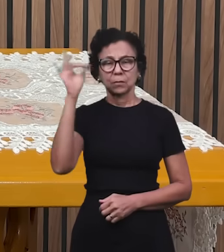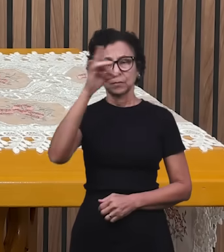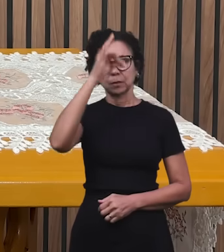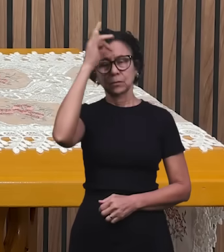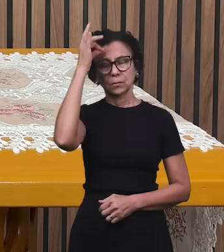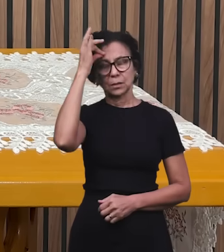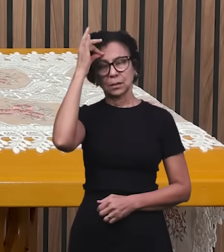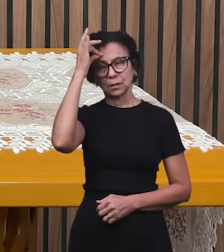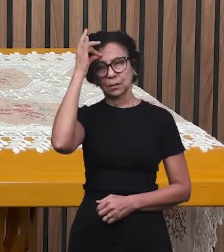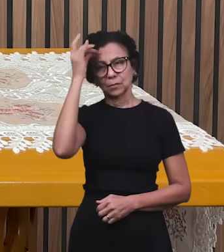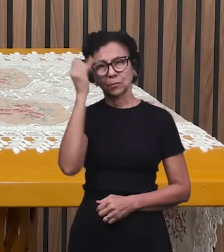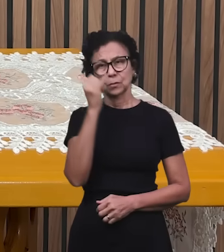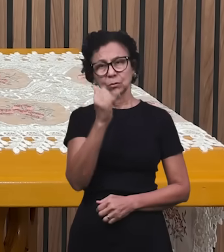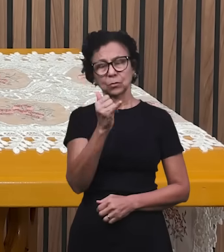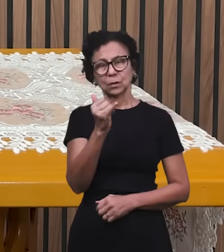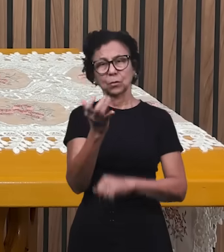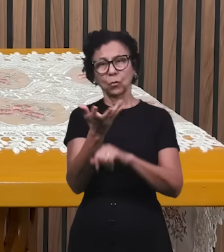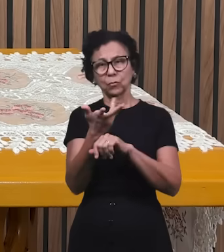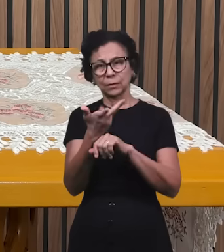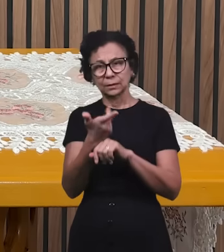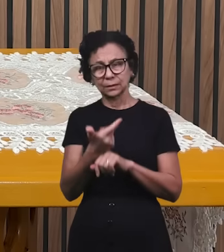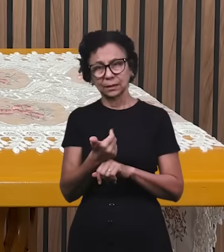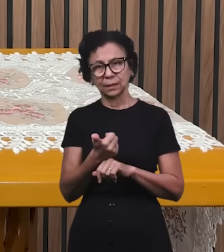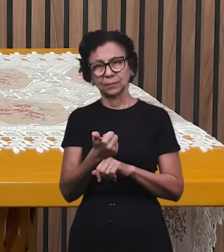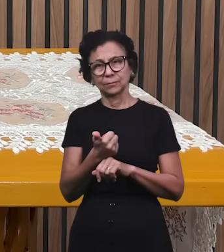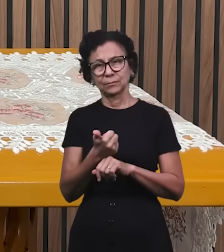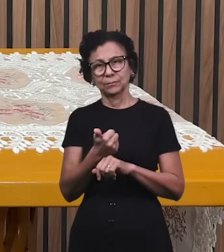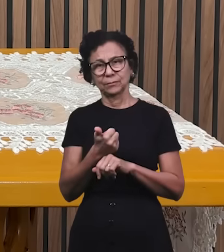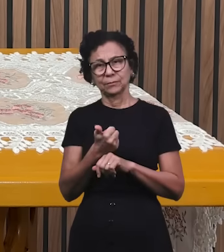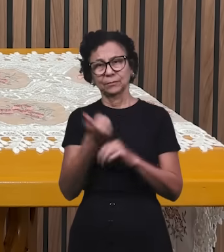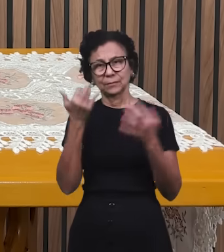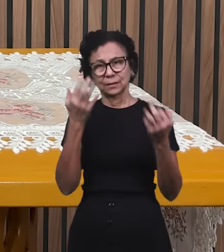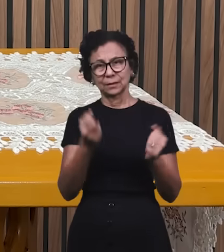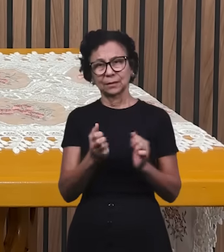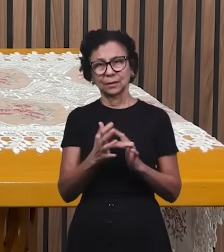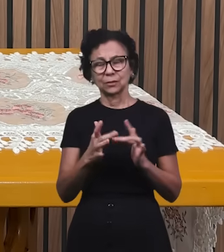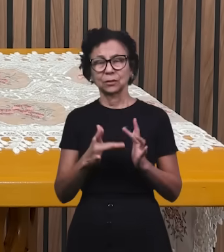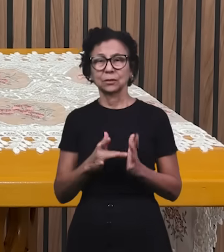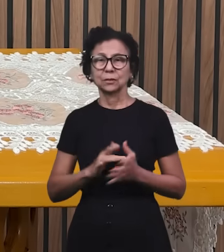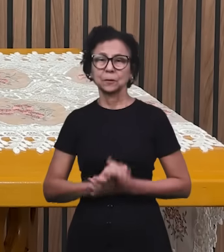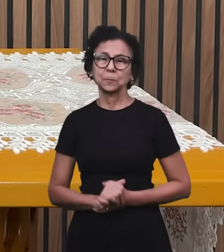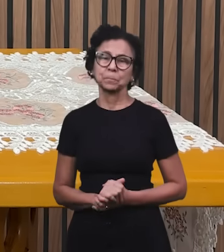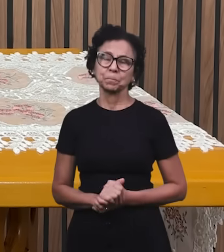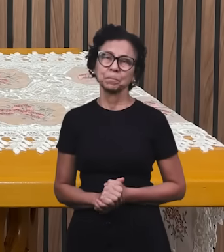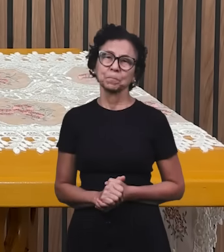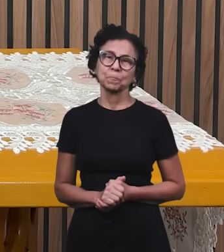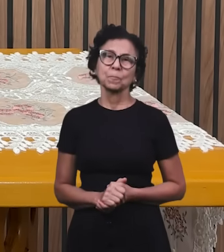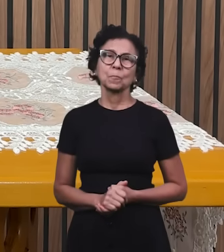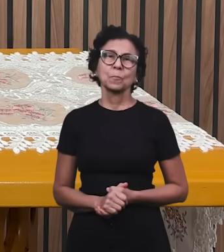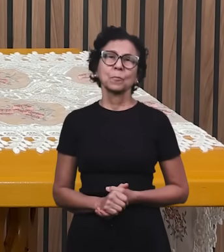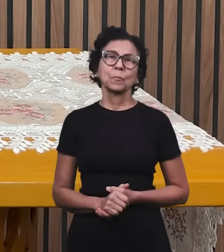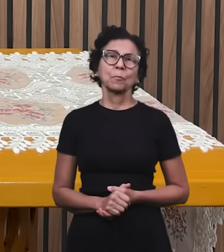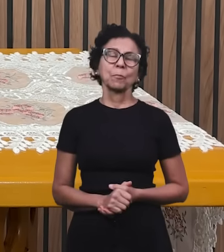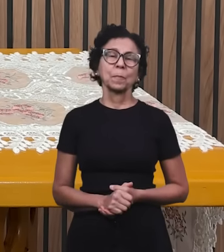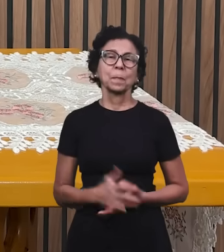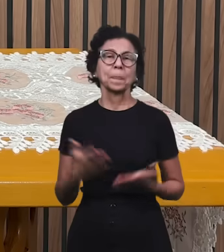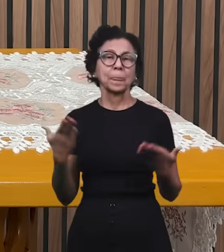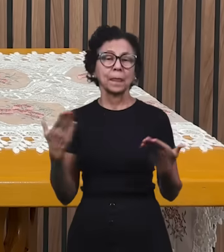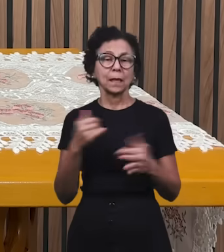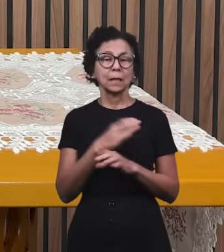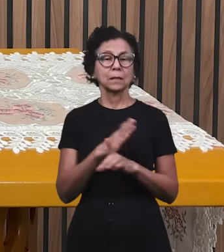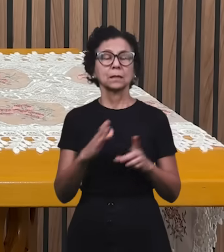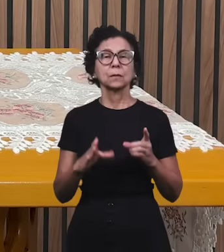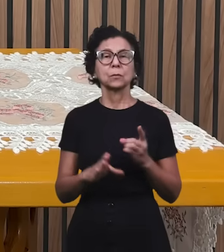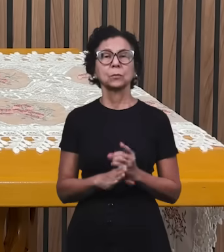revelar Jesus ao seu coração. Então, o culto de hoje é Betesda para você. É a casa de